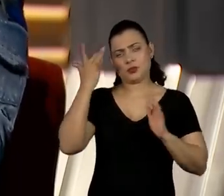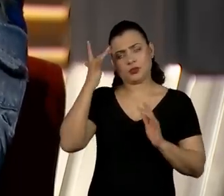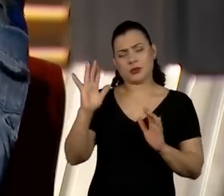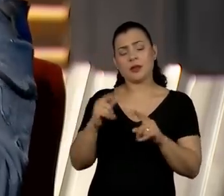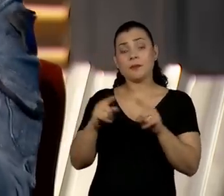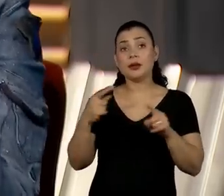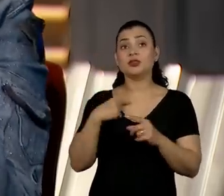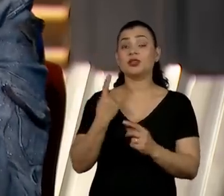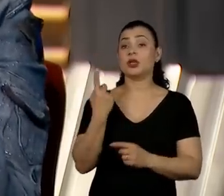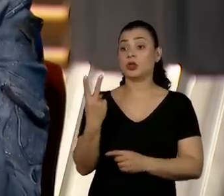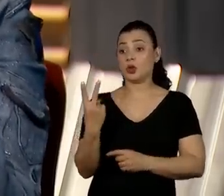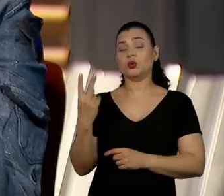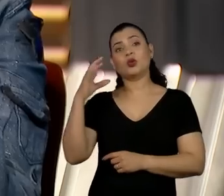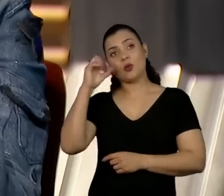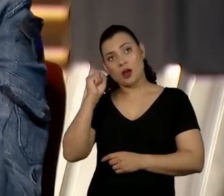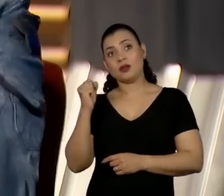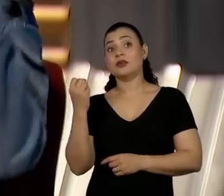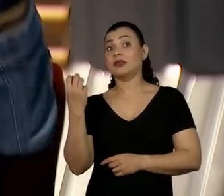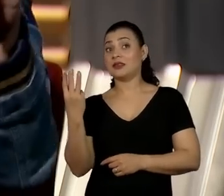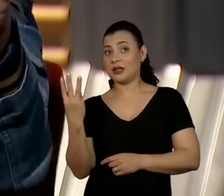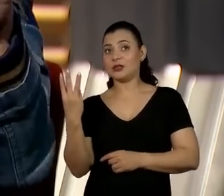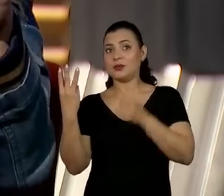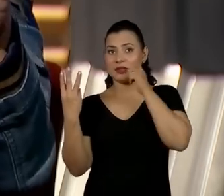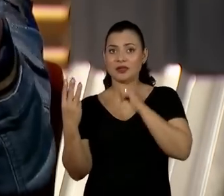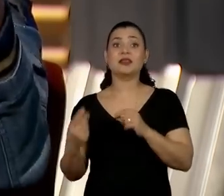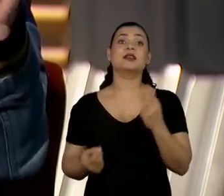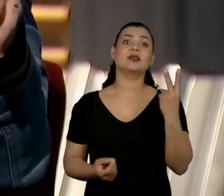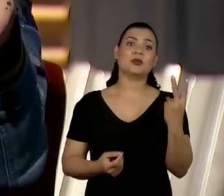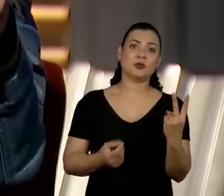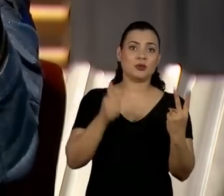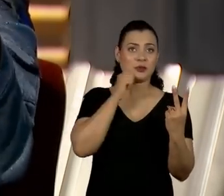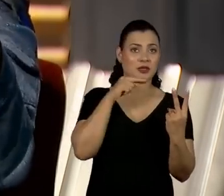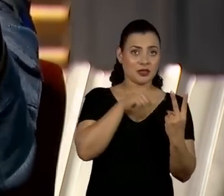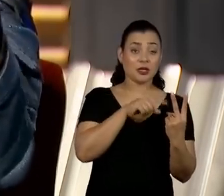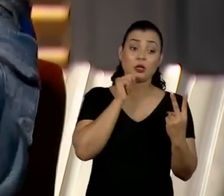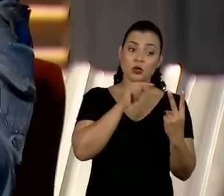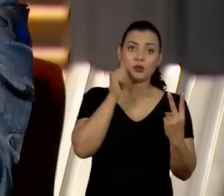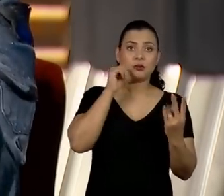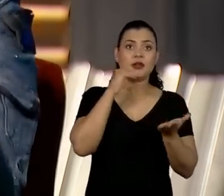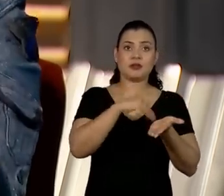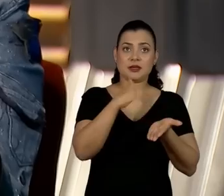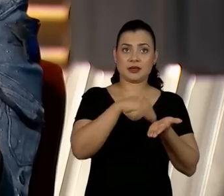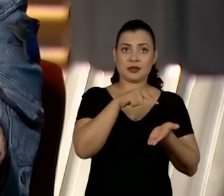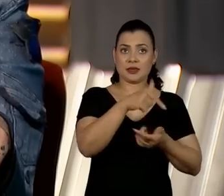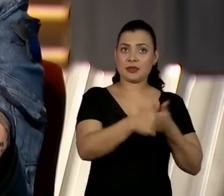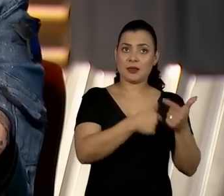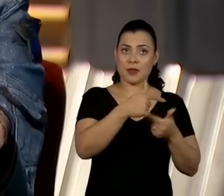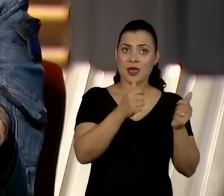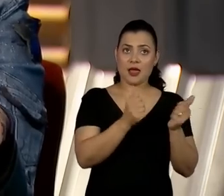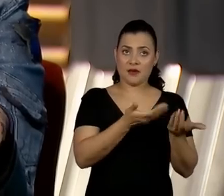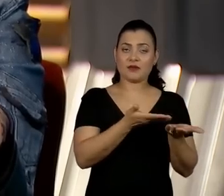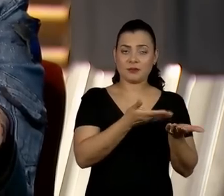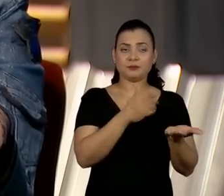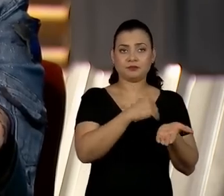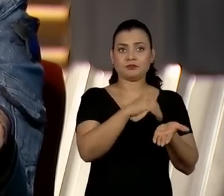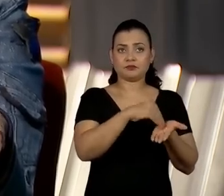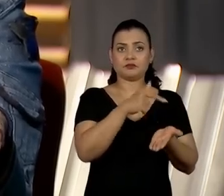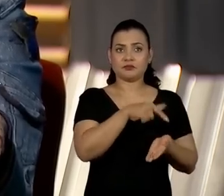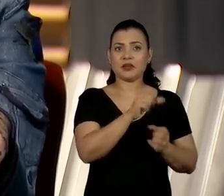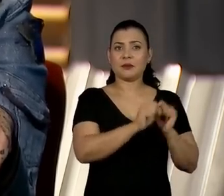Tinham dois quartos um de três meninas e dentro de dois esse de dois eram meninas que trabalhavam na